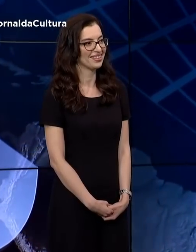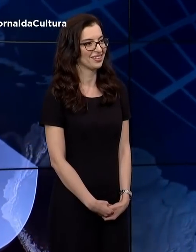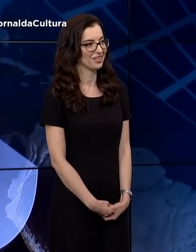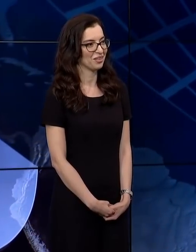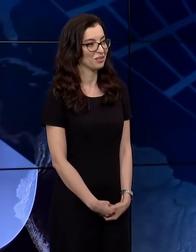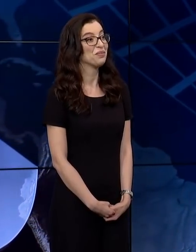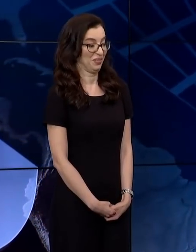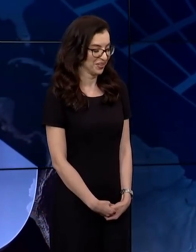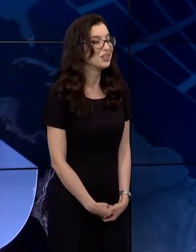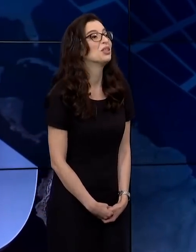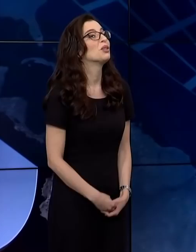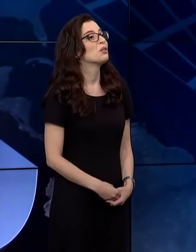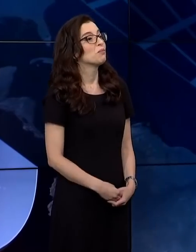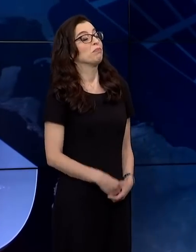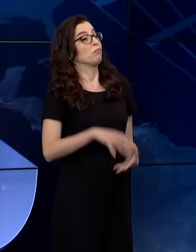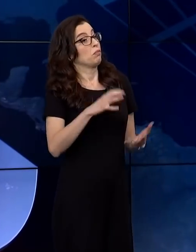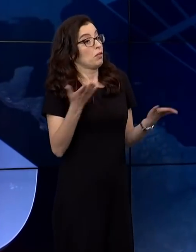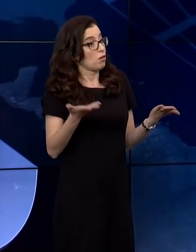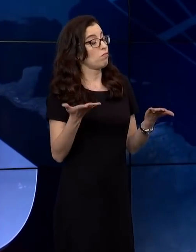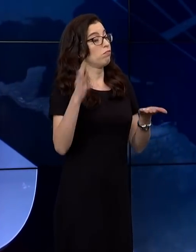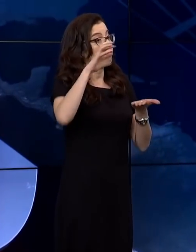Sim.